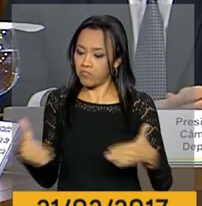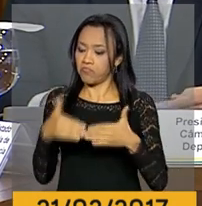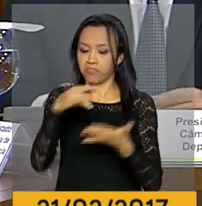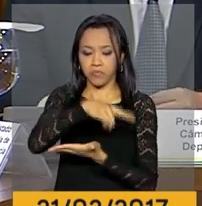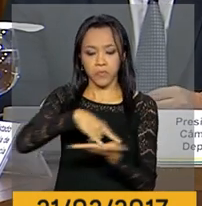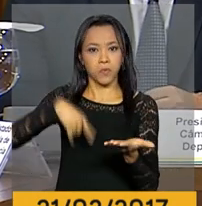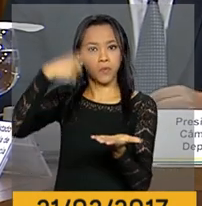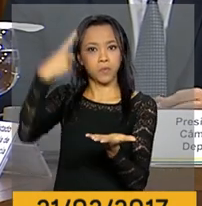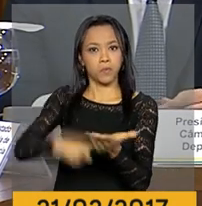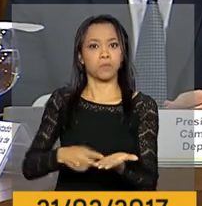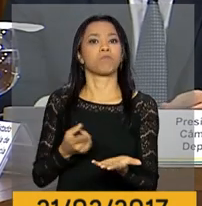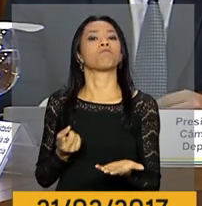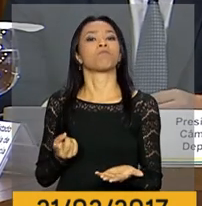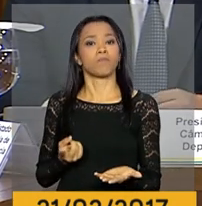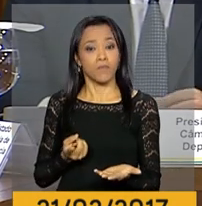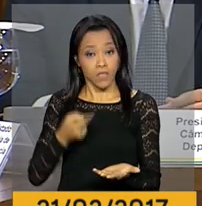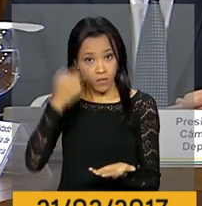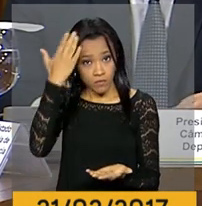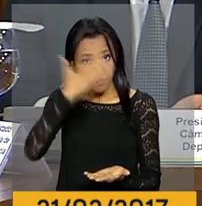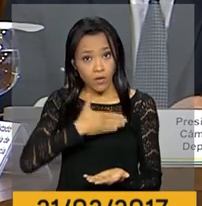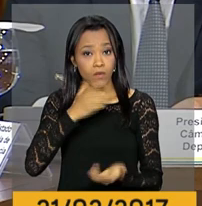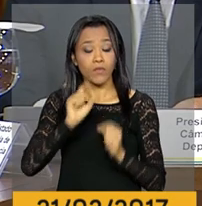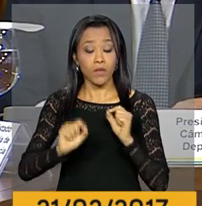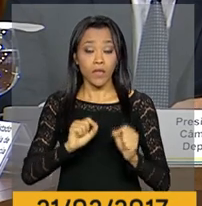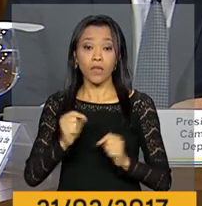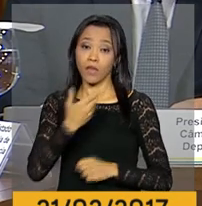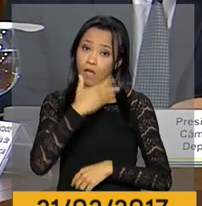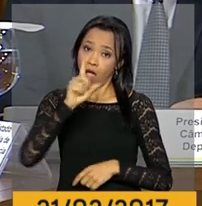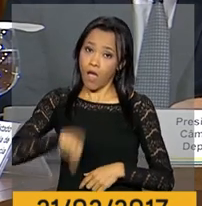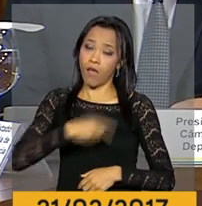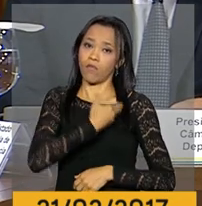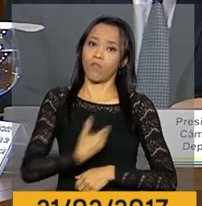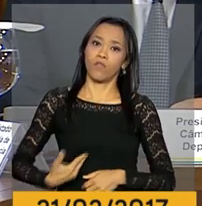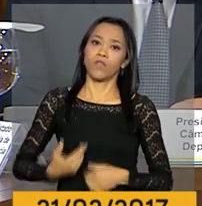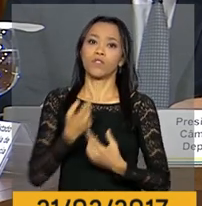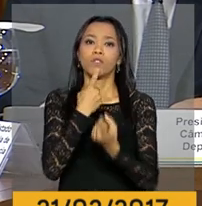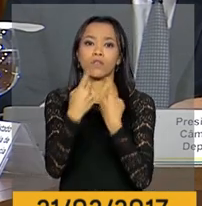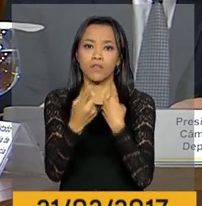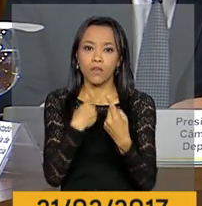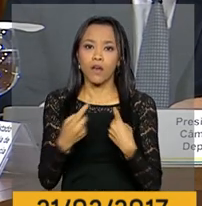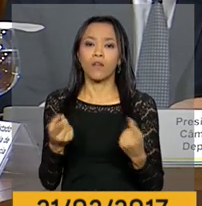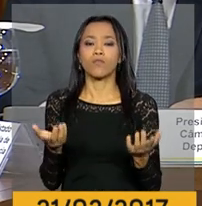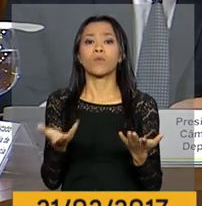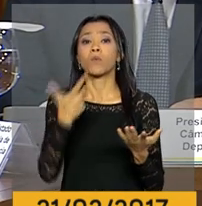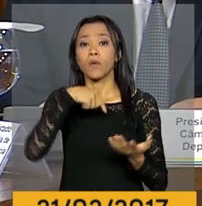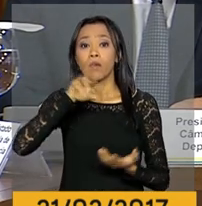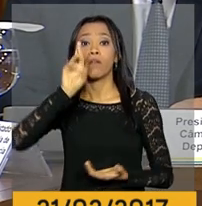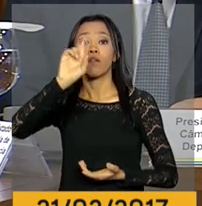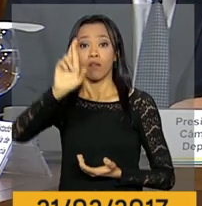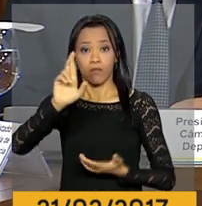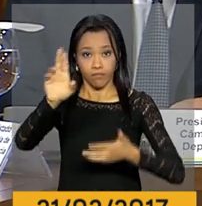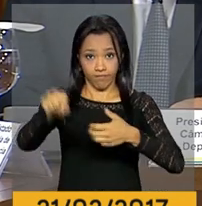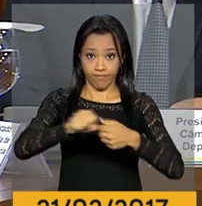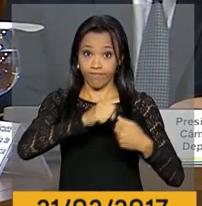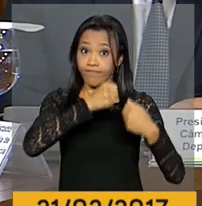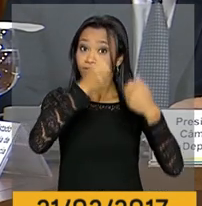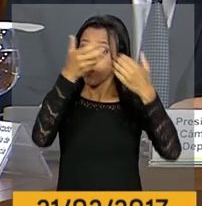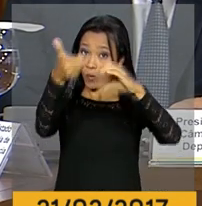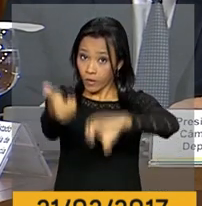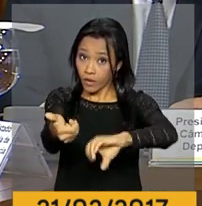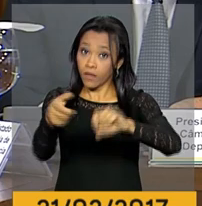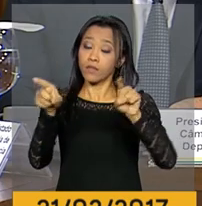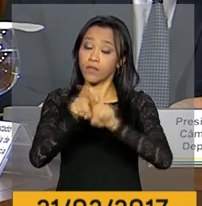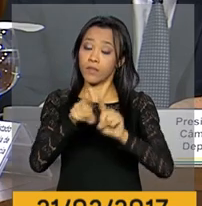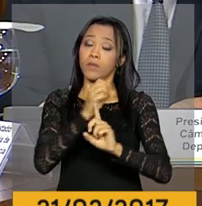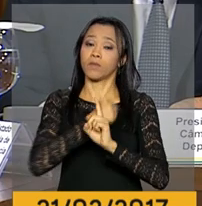mas que revela bem um governo de muito diálogo governo de muita conversa com o congresso e naturalmente com a sociedade eu